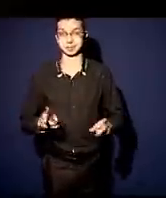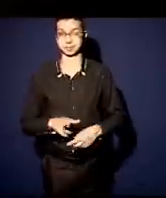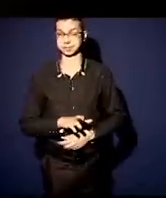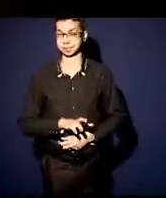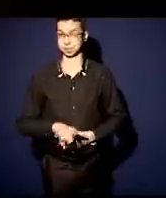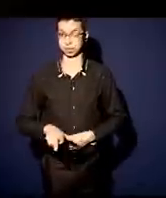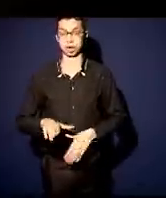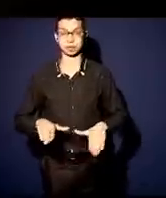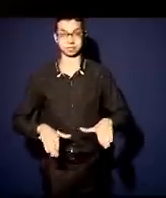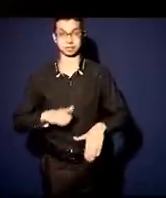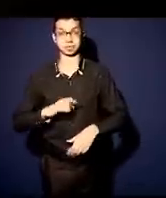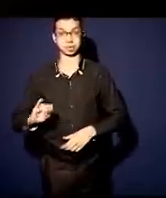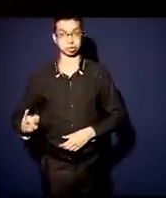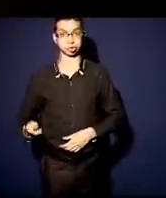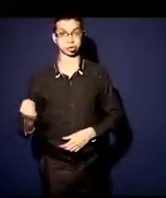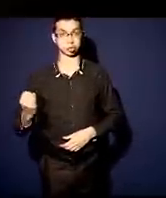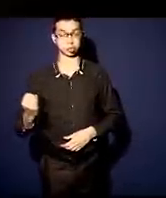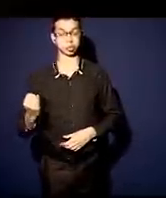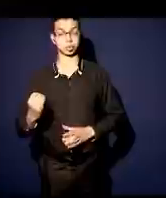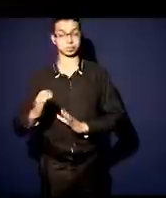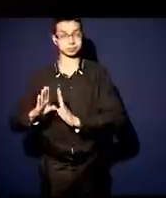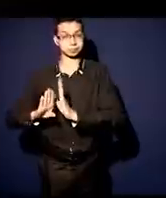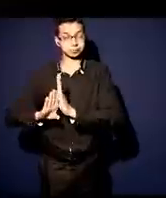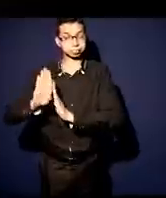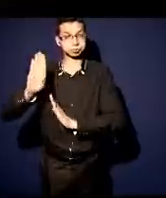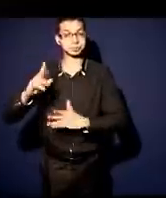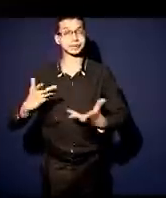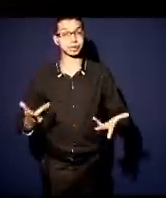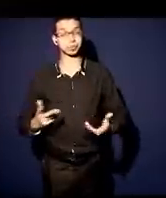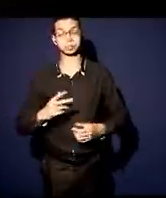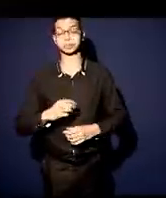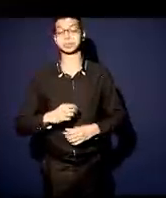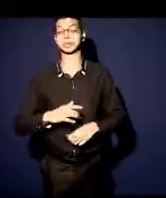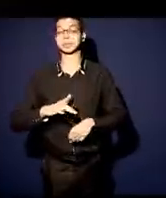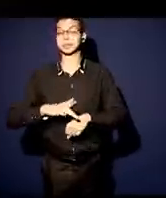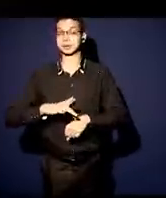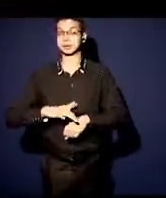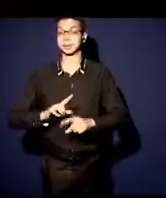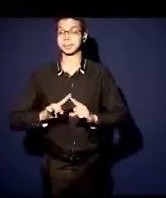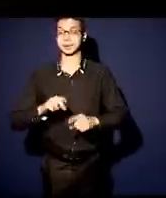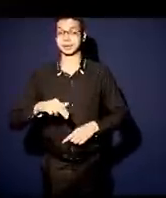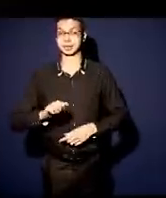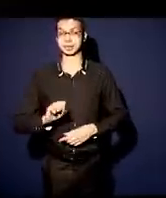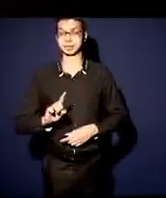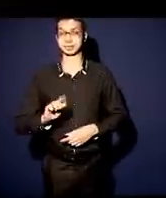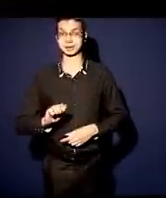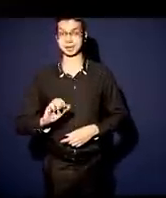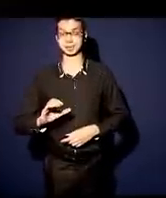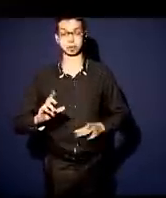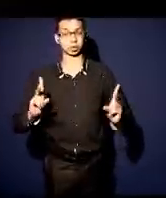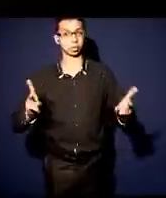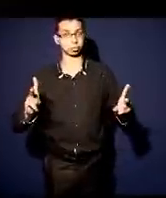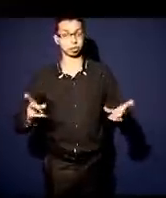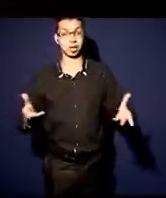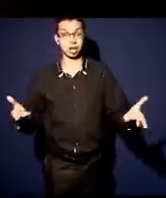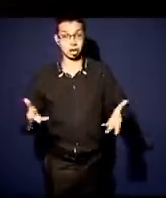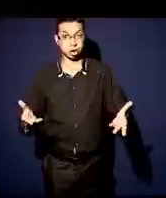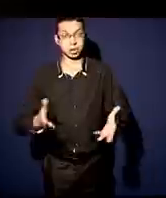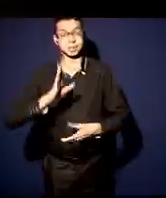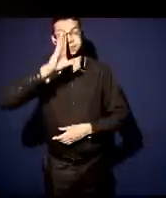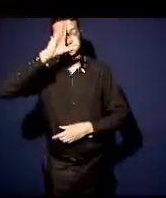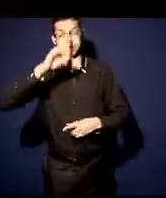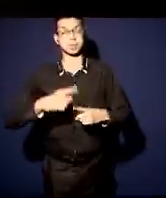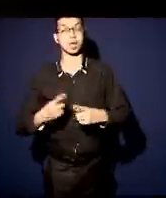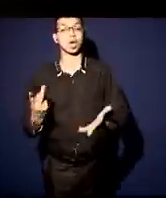o juro sobe, as coisas apertam, o Nasdaq underperforma, né? Principalmente agora que teve o estouro da bolha